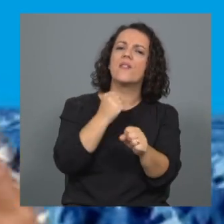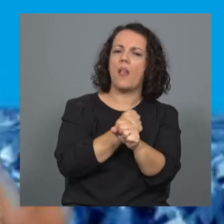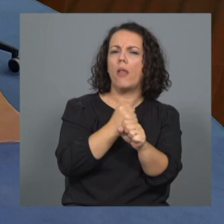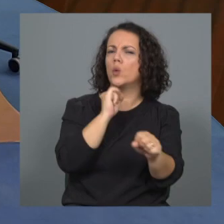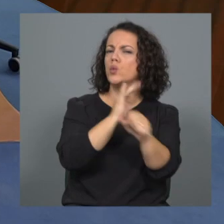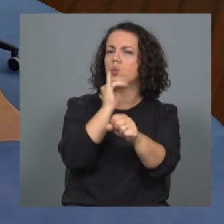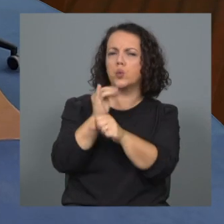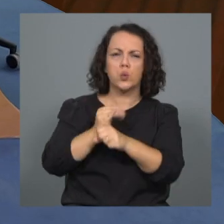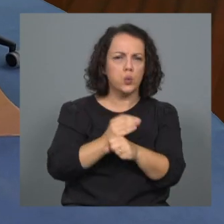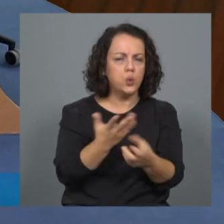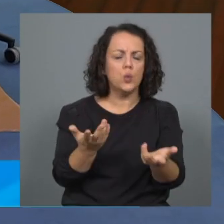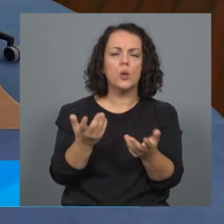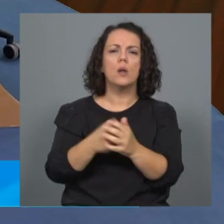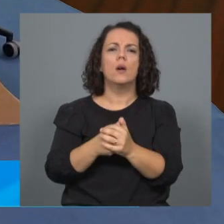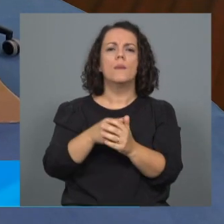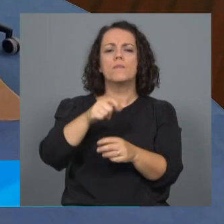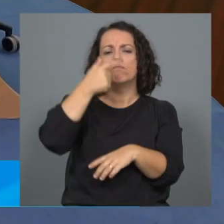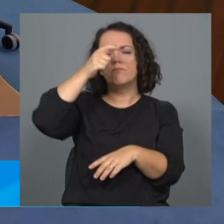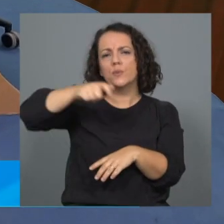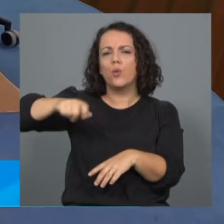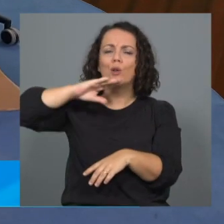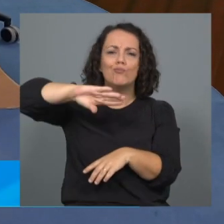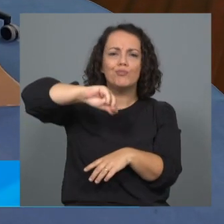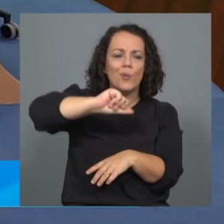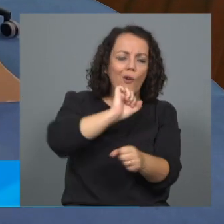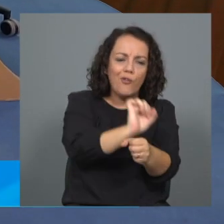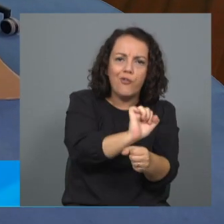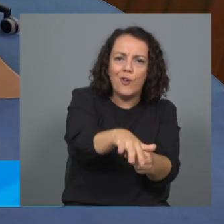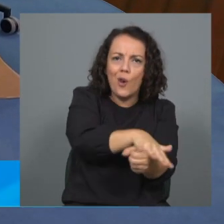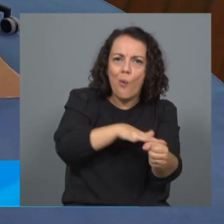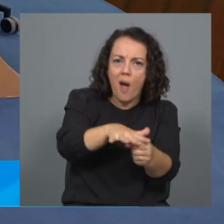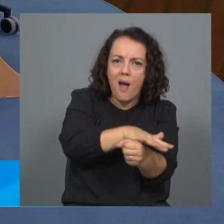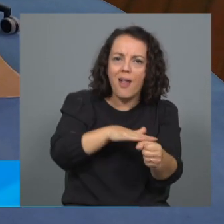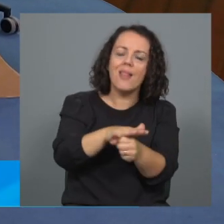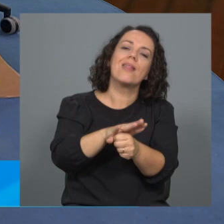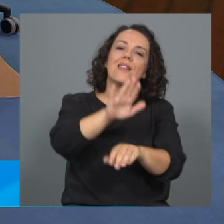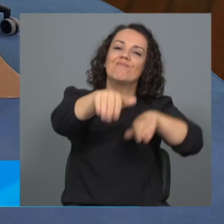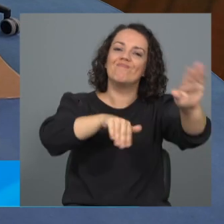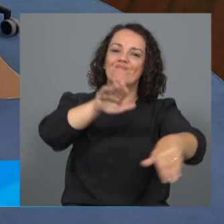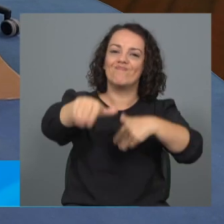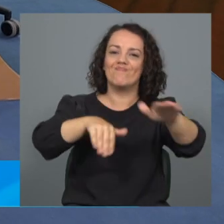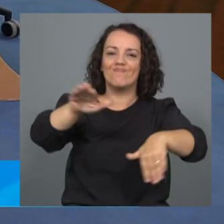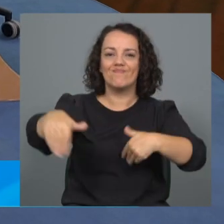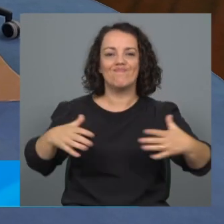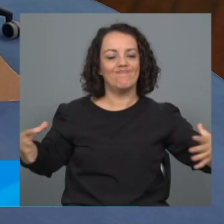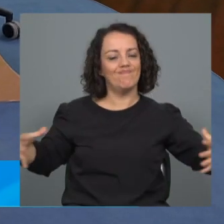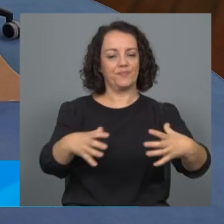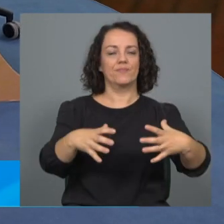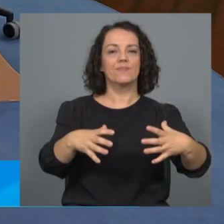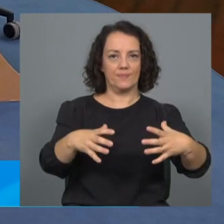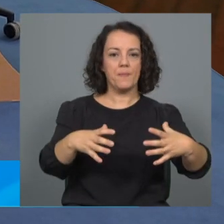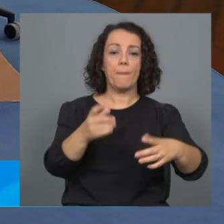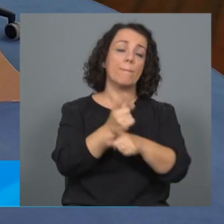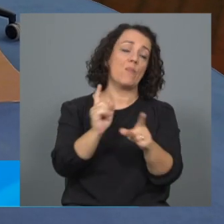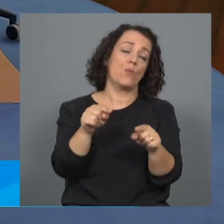com empenhamento de cristãos locais e com o chamamento de todos os interessados, porque obviamente